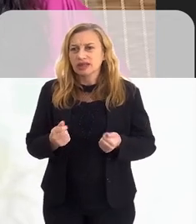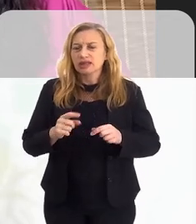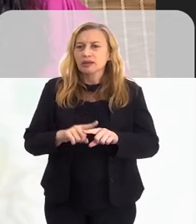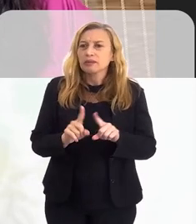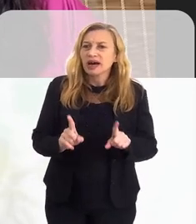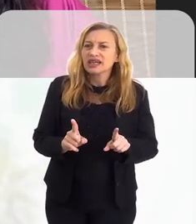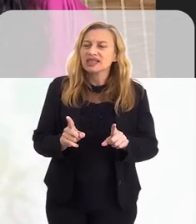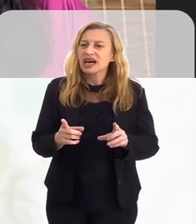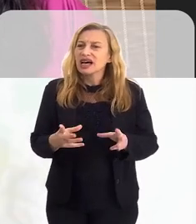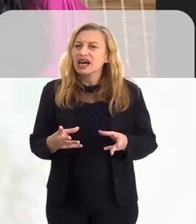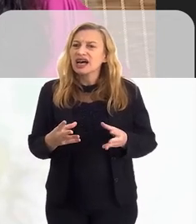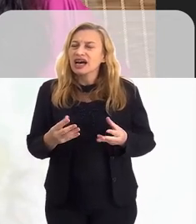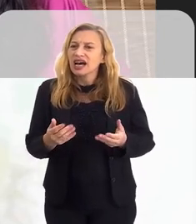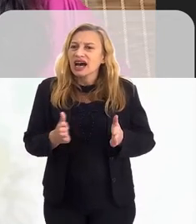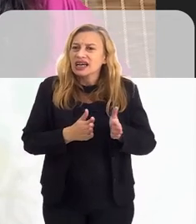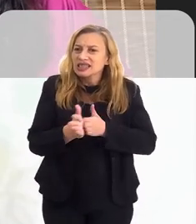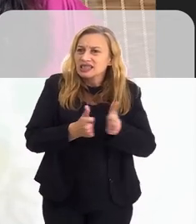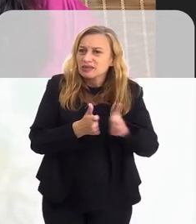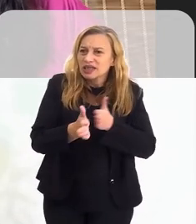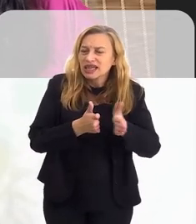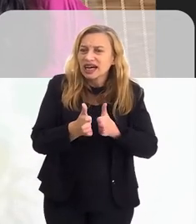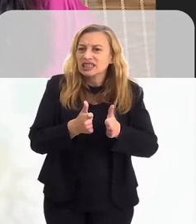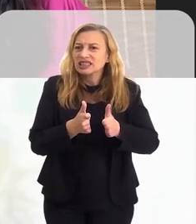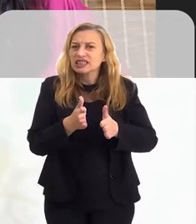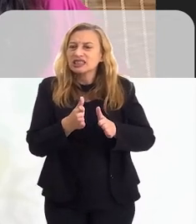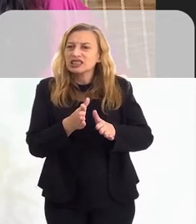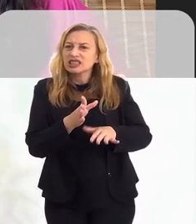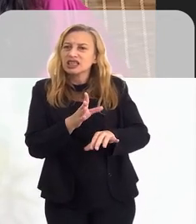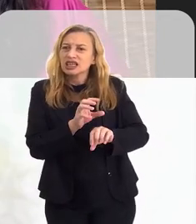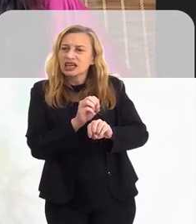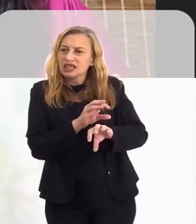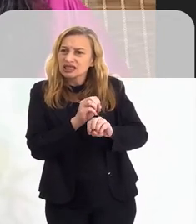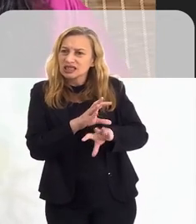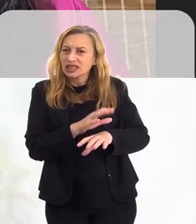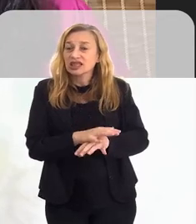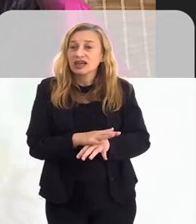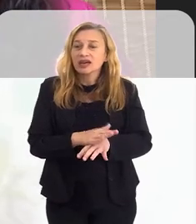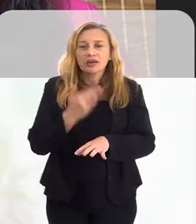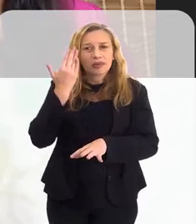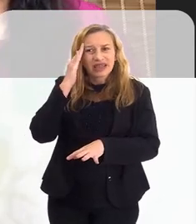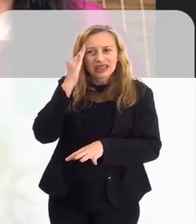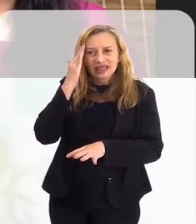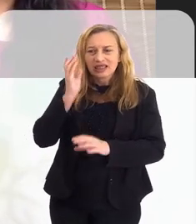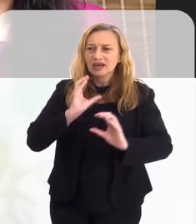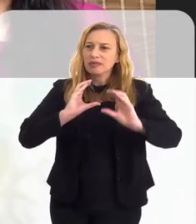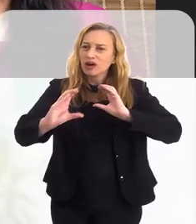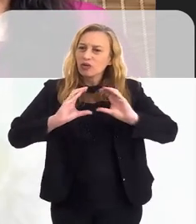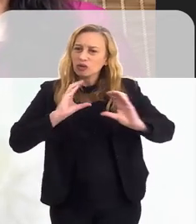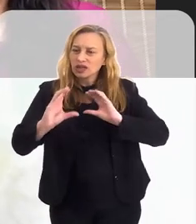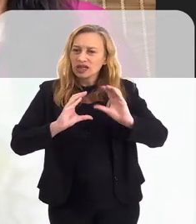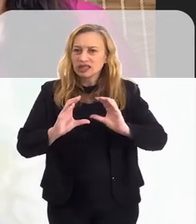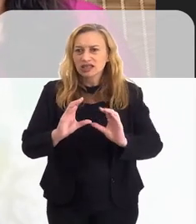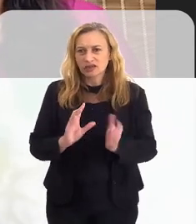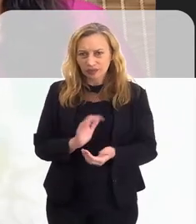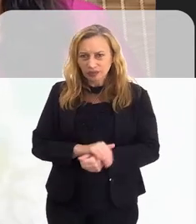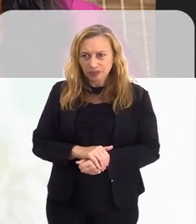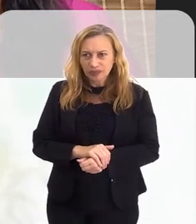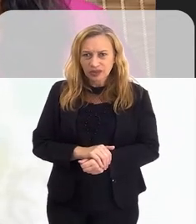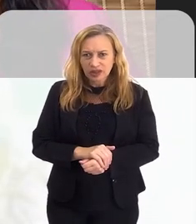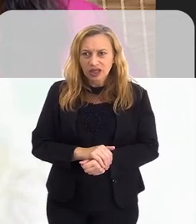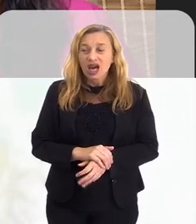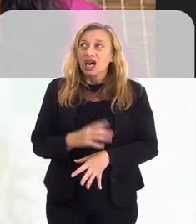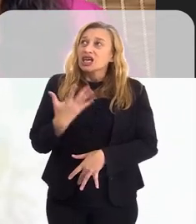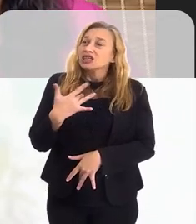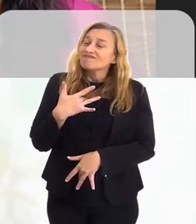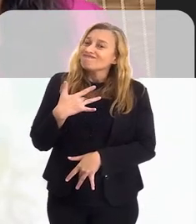física e arquitetônica, mas a acessibilidade didática pedagógica, né? Eles tinham dificuldade para interagir com alguns experimentos.